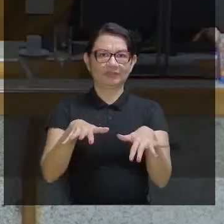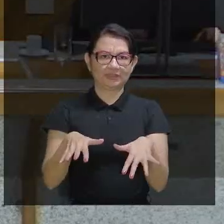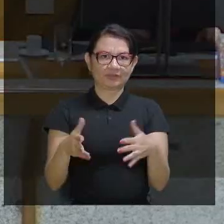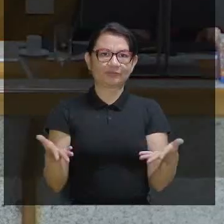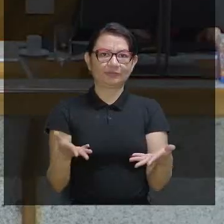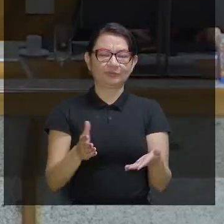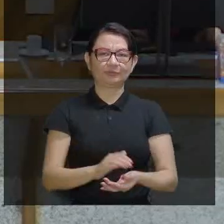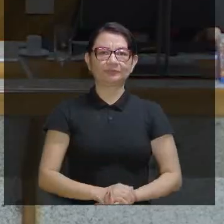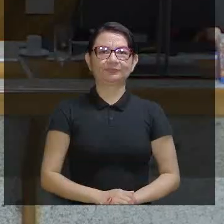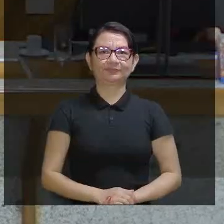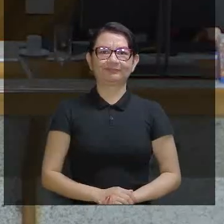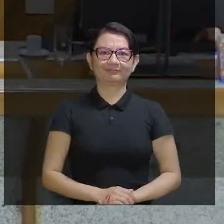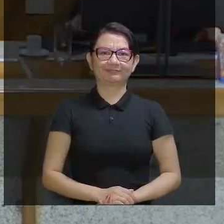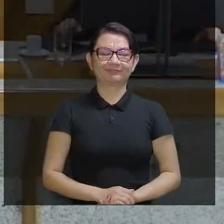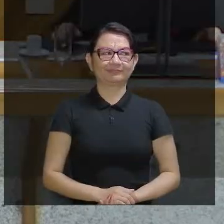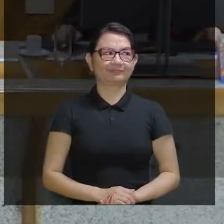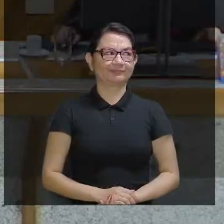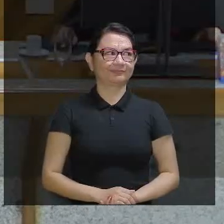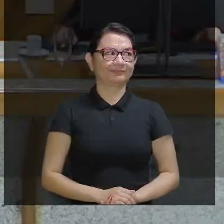encerrada essa sessão.